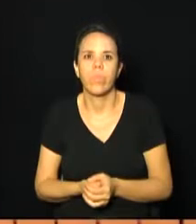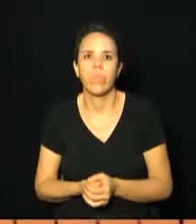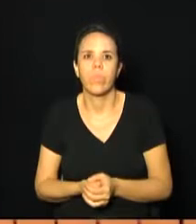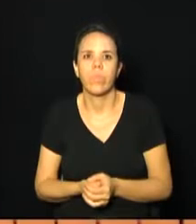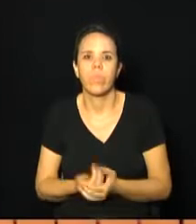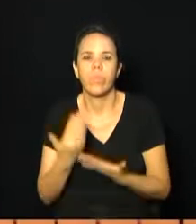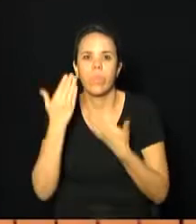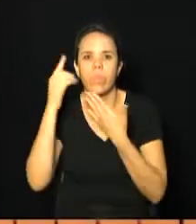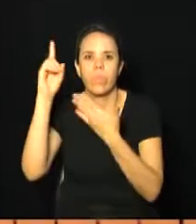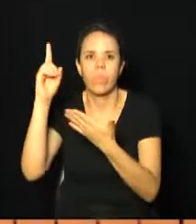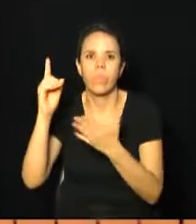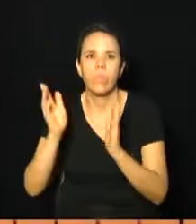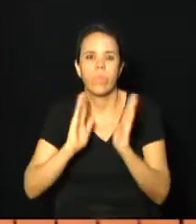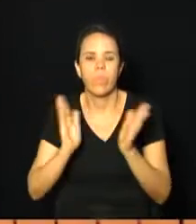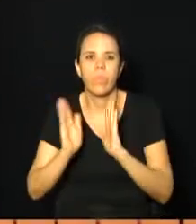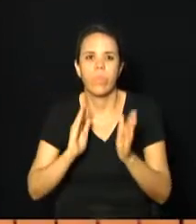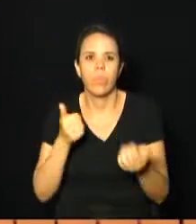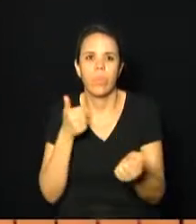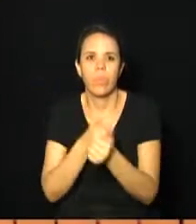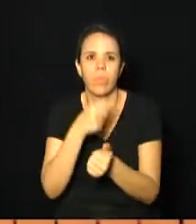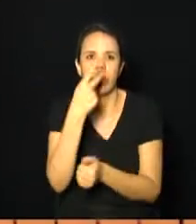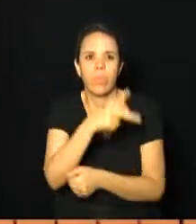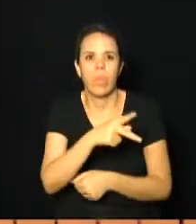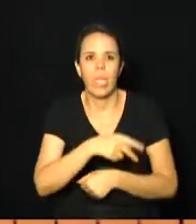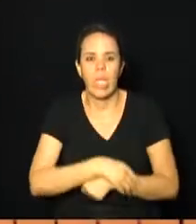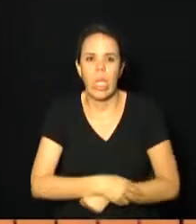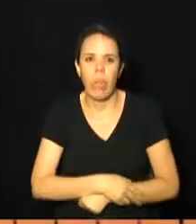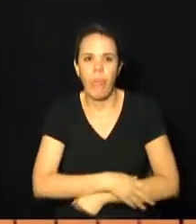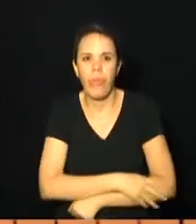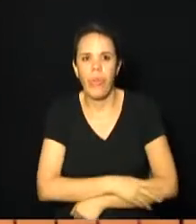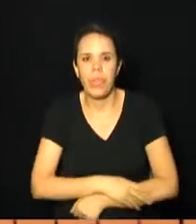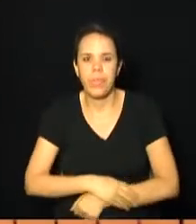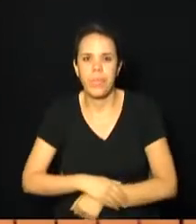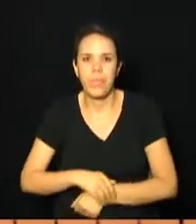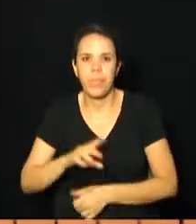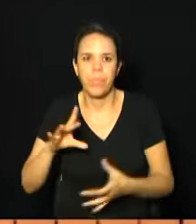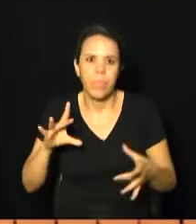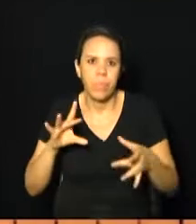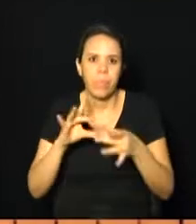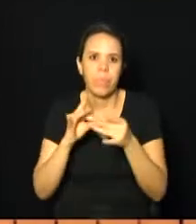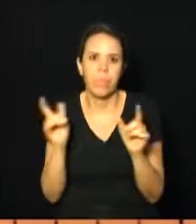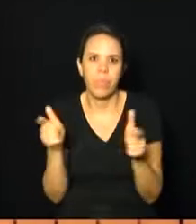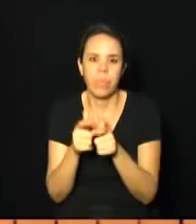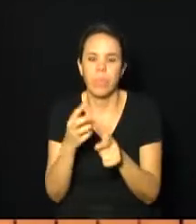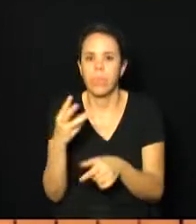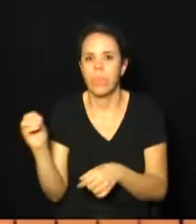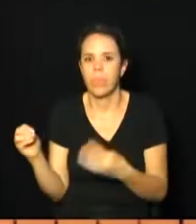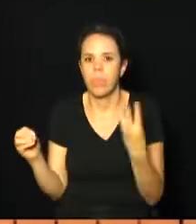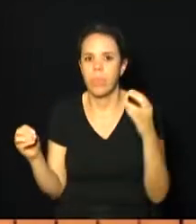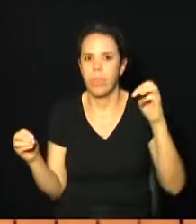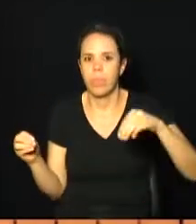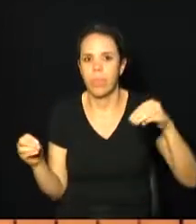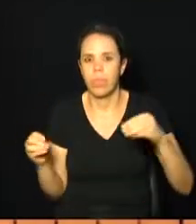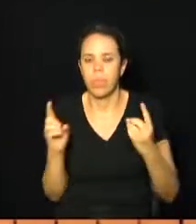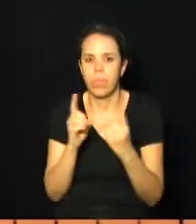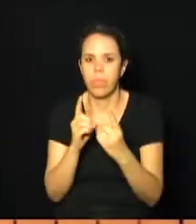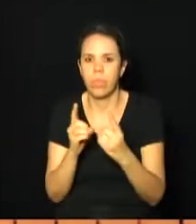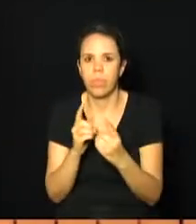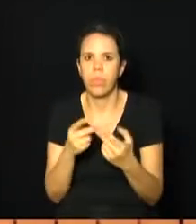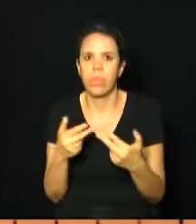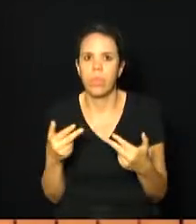então, graças a Deus, o caminhão estava lá próximo e com essa parceria reduziu de 30 a 40 minutos o atendimento dos